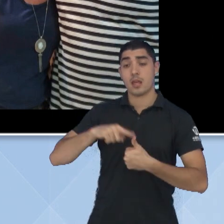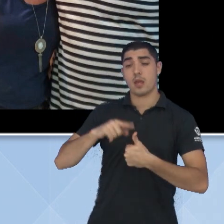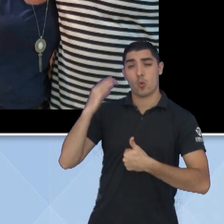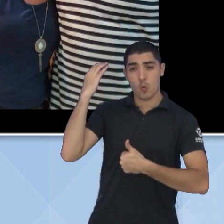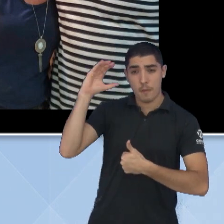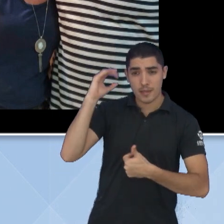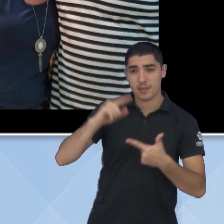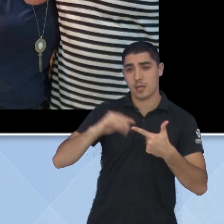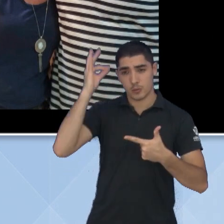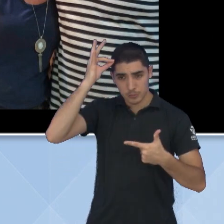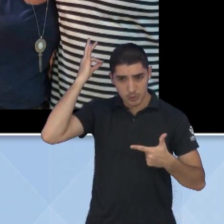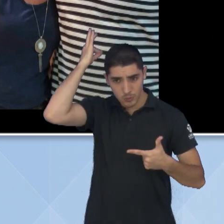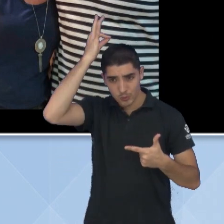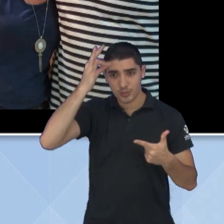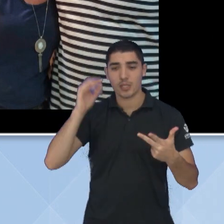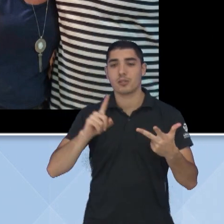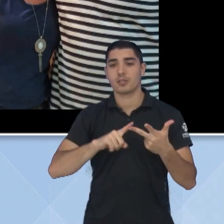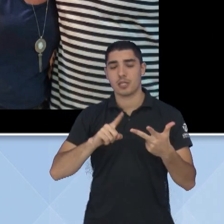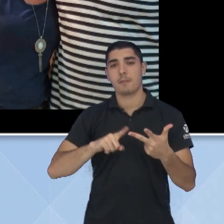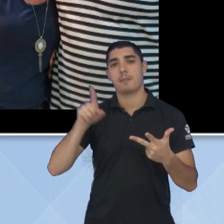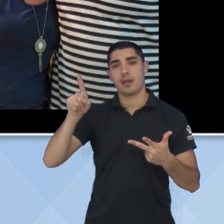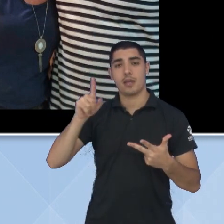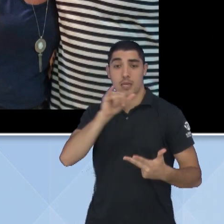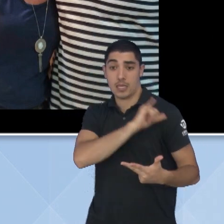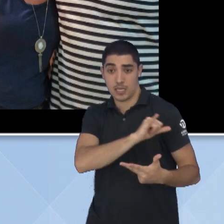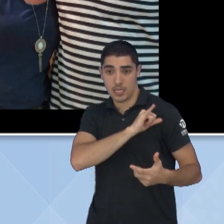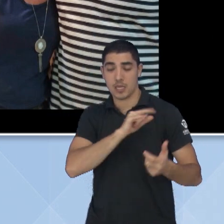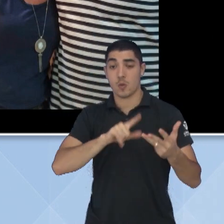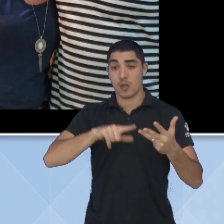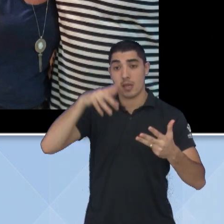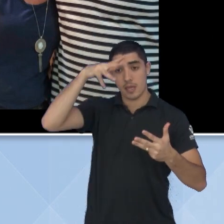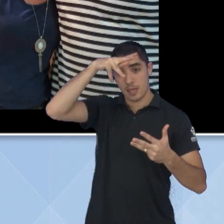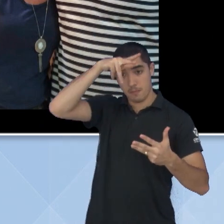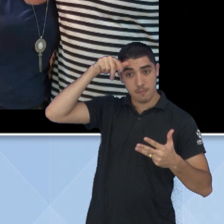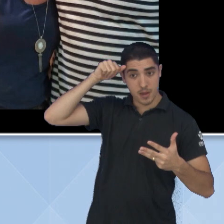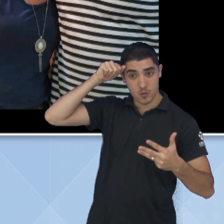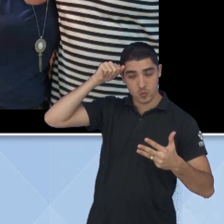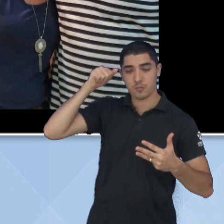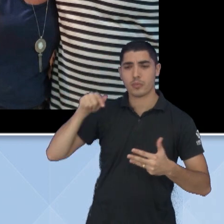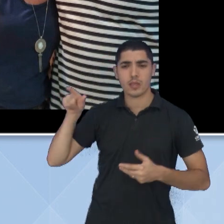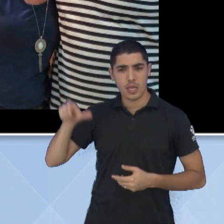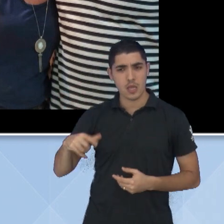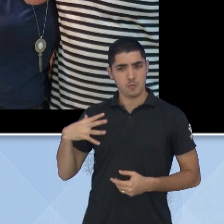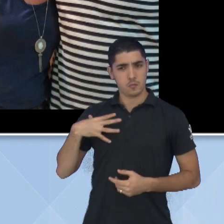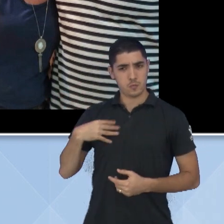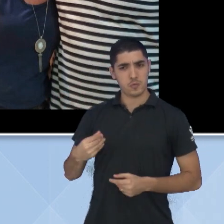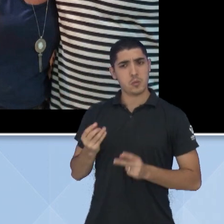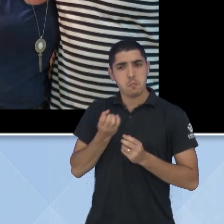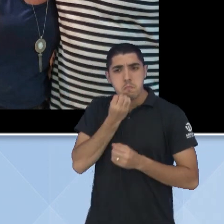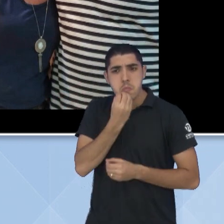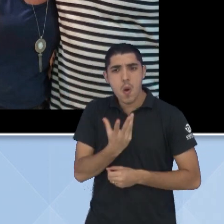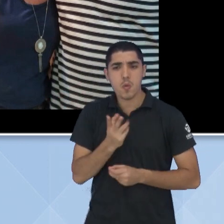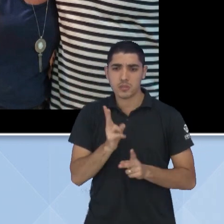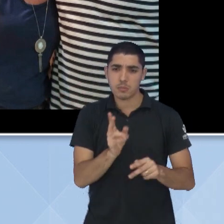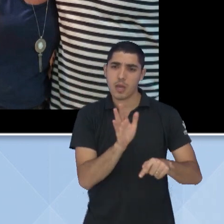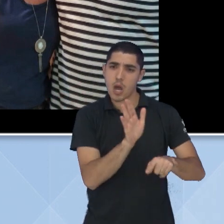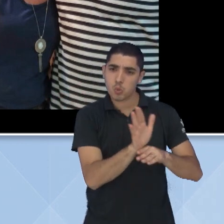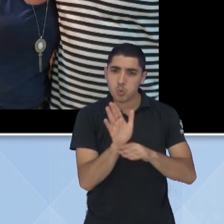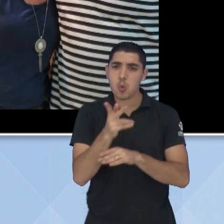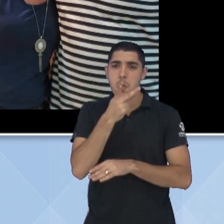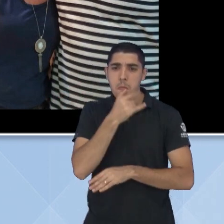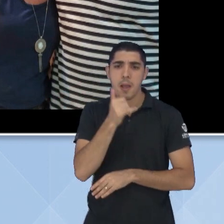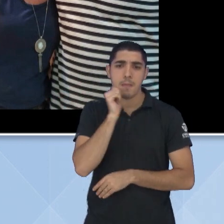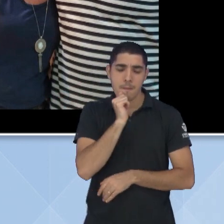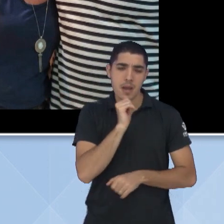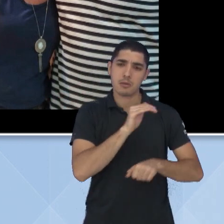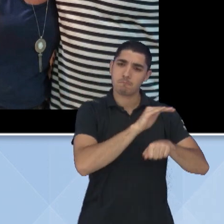de Janeiro e Manaus. Como filho, sempre foi excepcionalmente dedicado, sempre teve um carinho enorme pelos seus pais